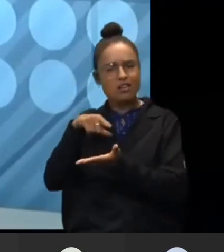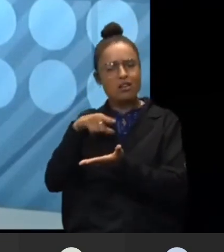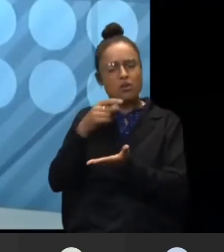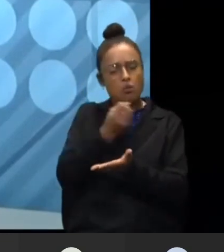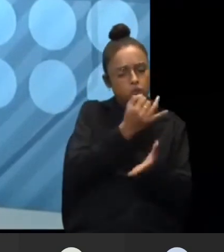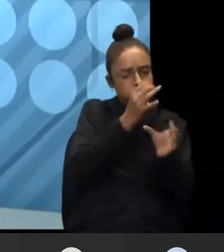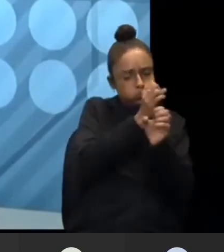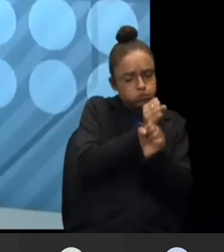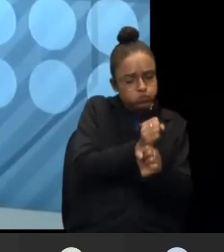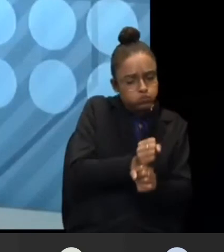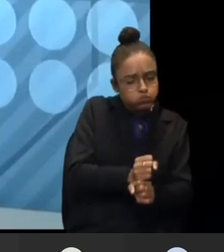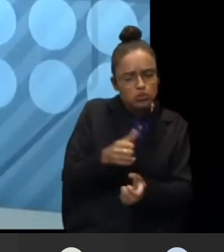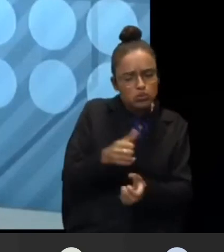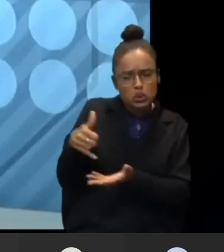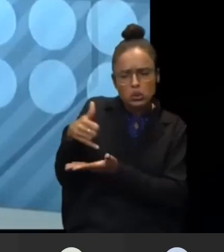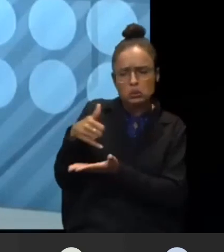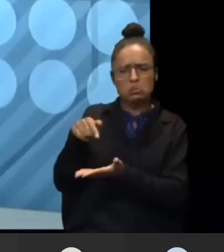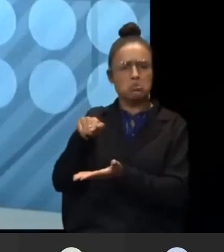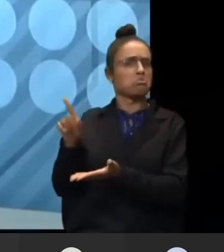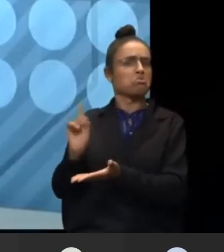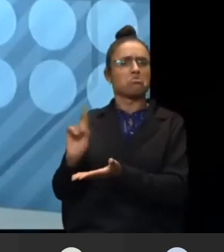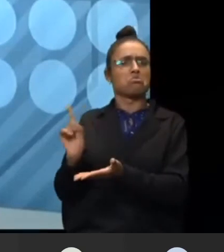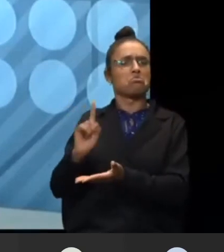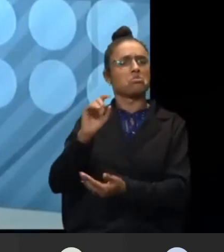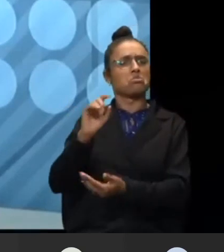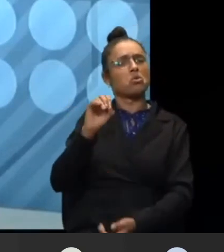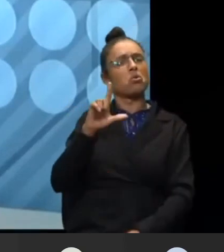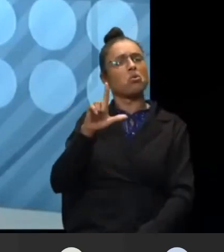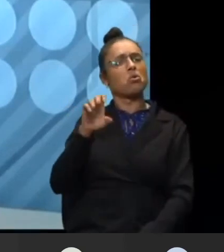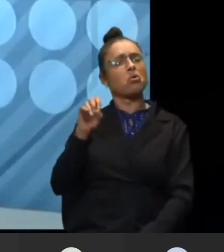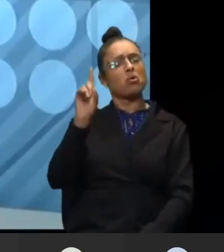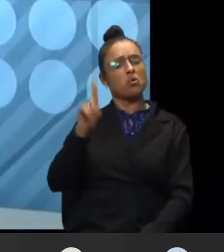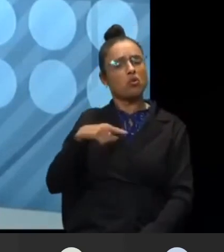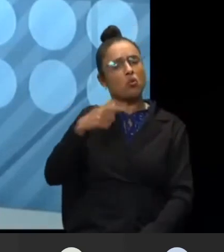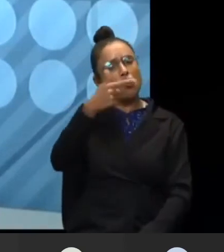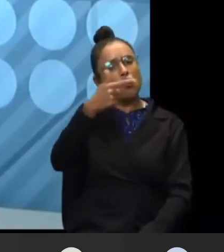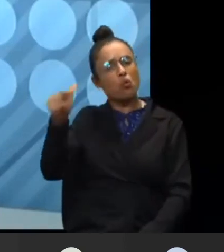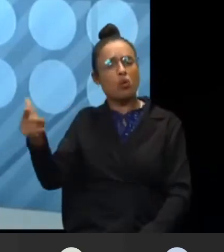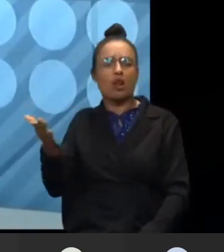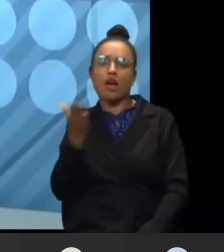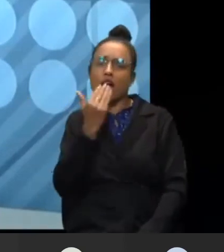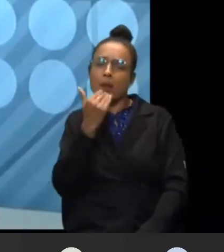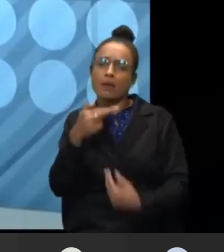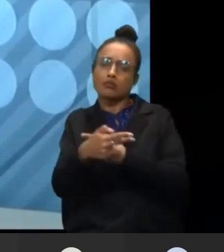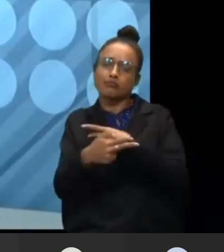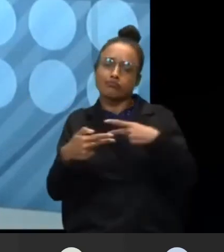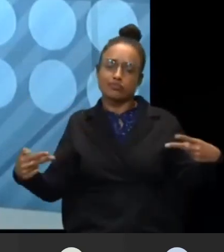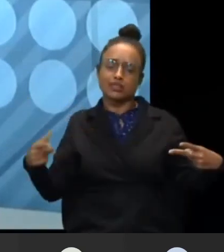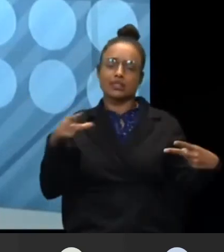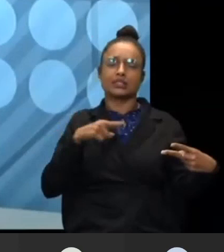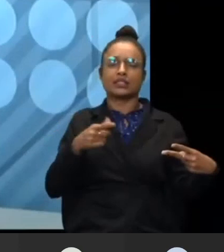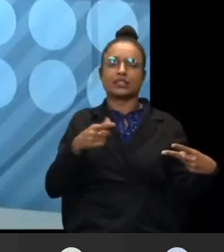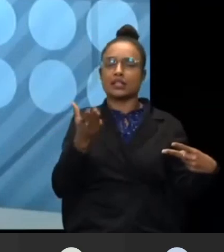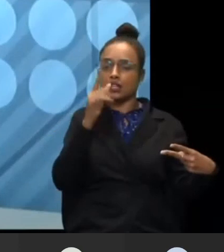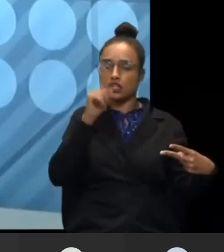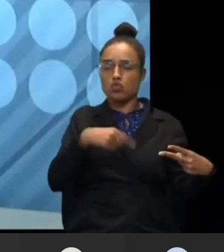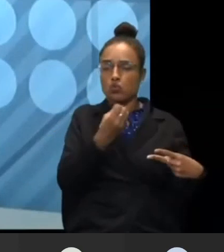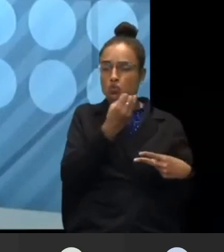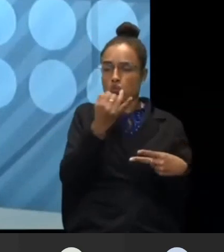com a qualidade desse óleo. Não só em óleo, mas também em outros produtos alimentícios, se relaciona com a qualidade desse